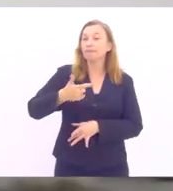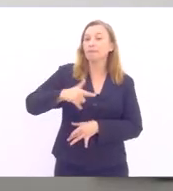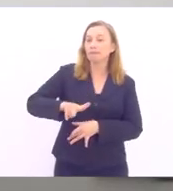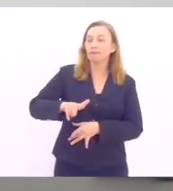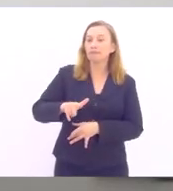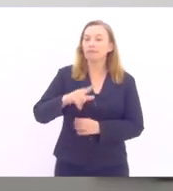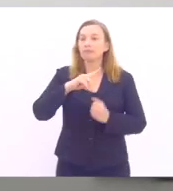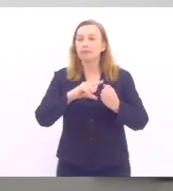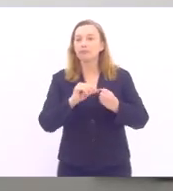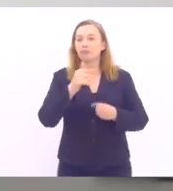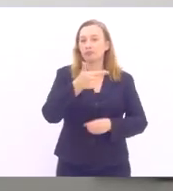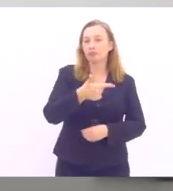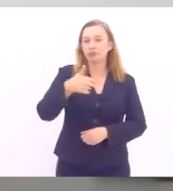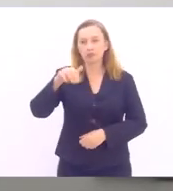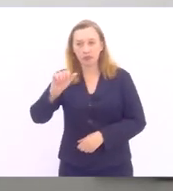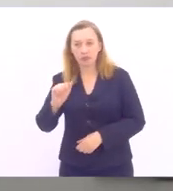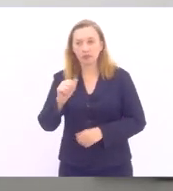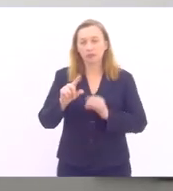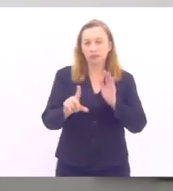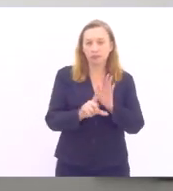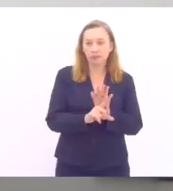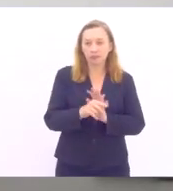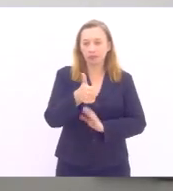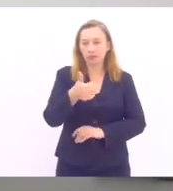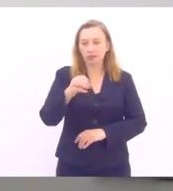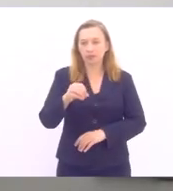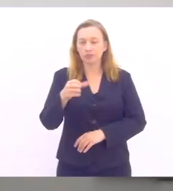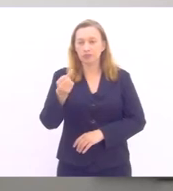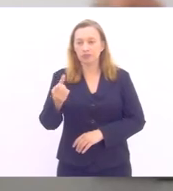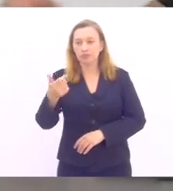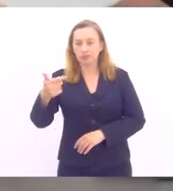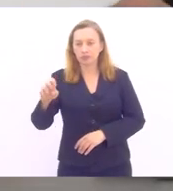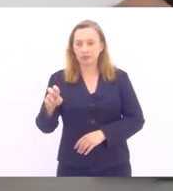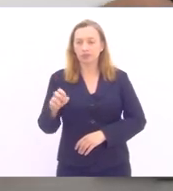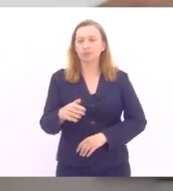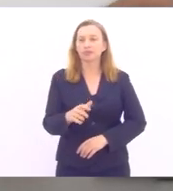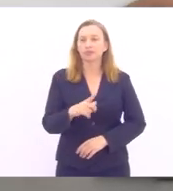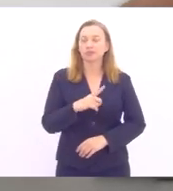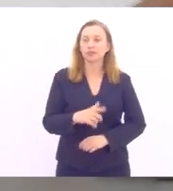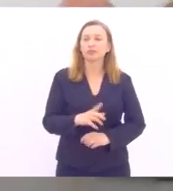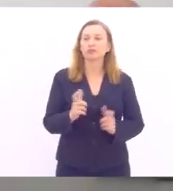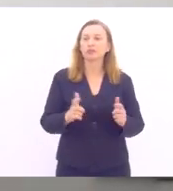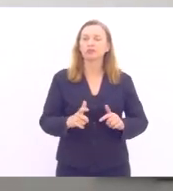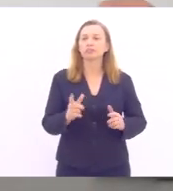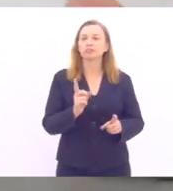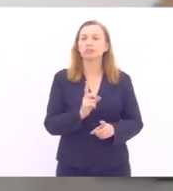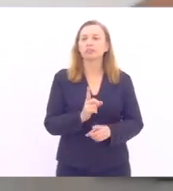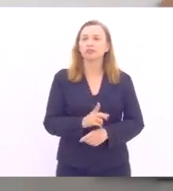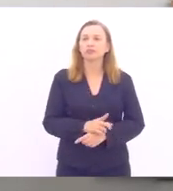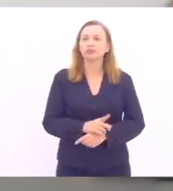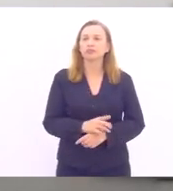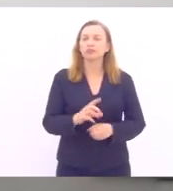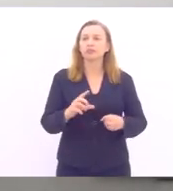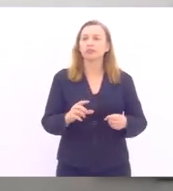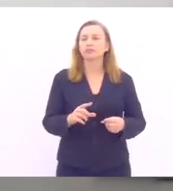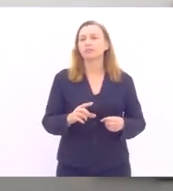o artigo 2A da Lei 10.671 traz. Vê se é a emenda 11. É modificativa